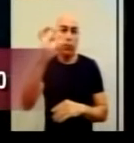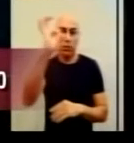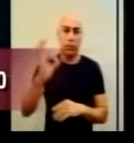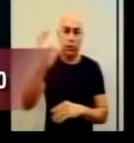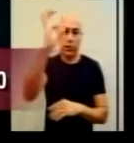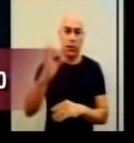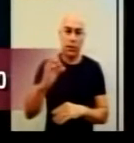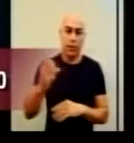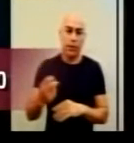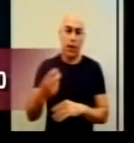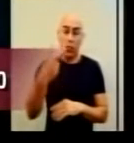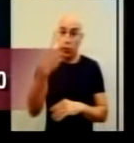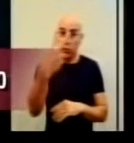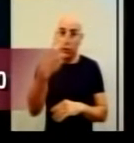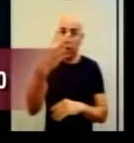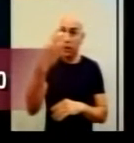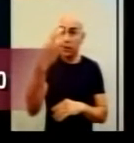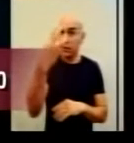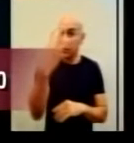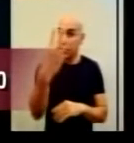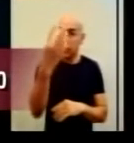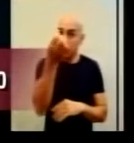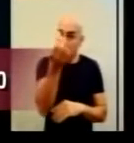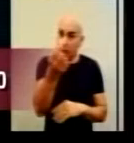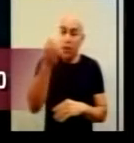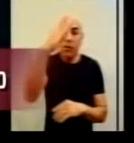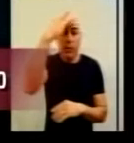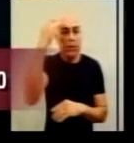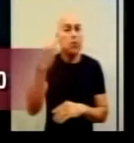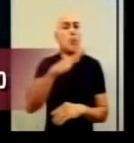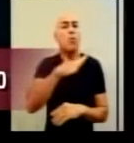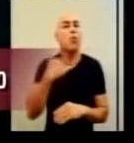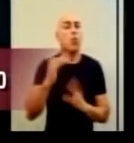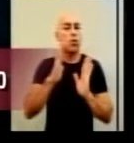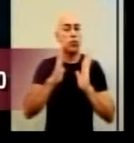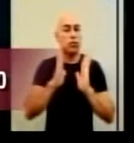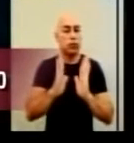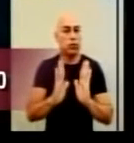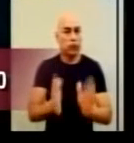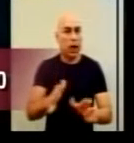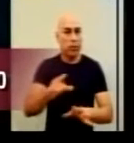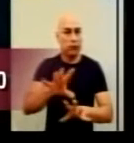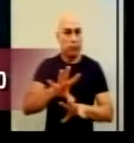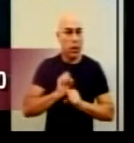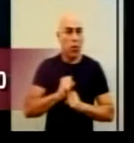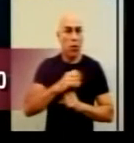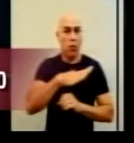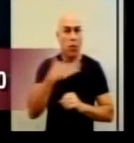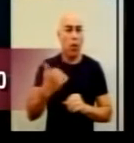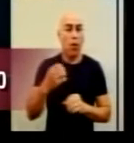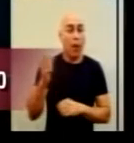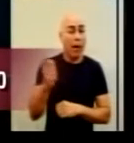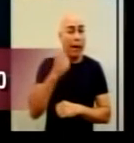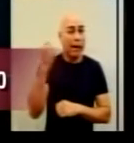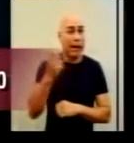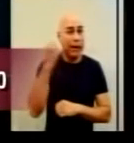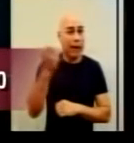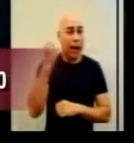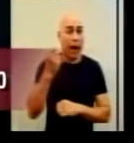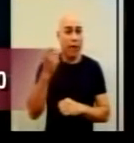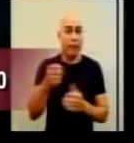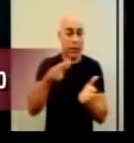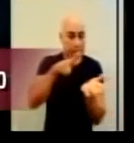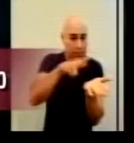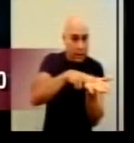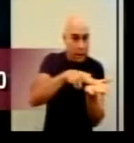infelizmente, 236 óbitos, que dos que internaram, na verdade, dos que são casos considerados graves, não necessariamente só internados,